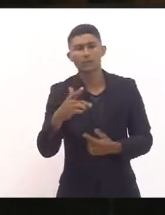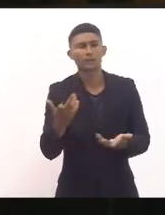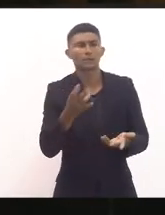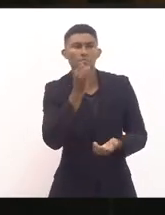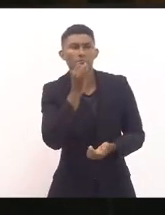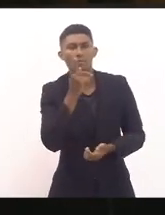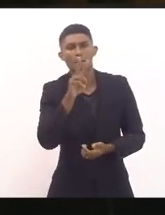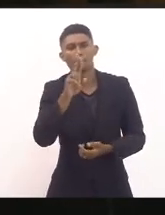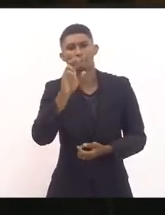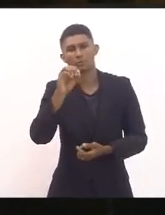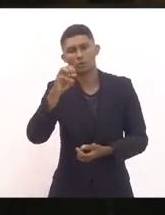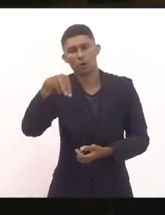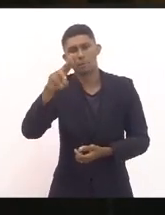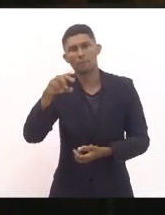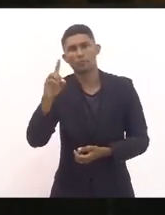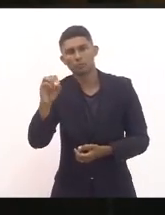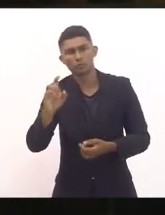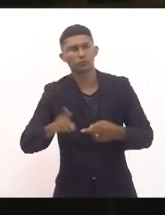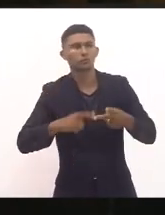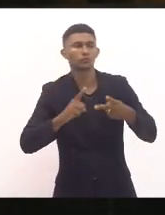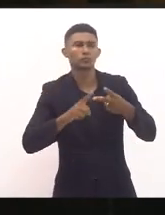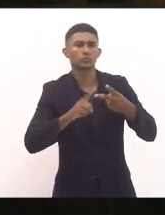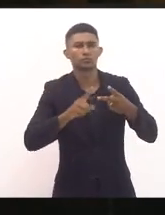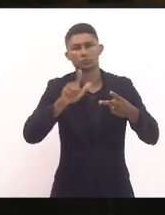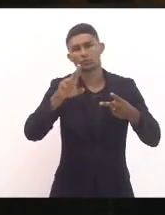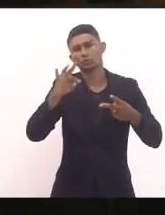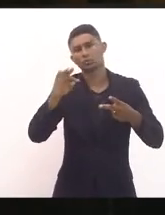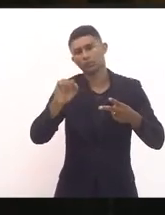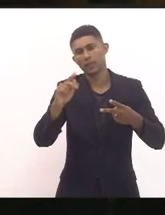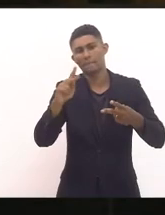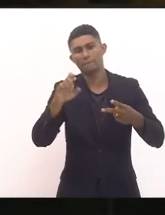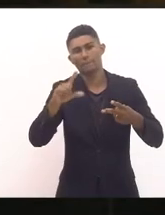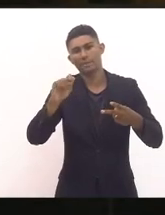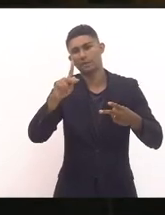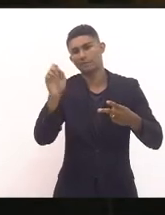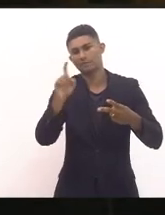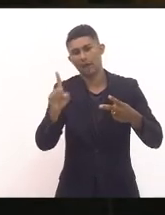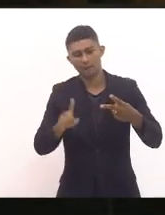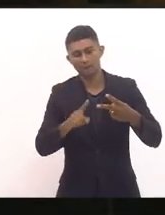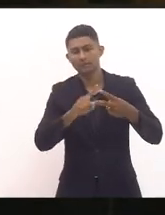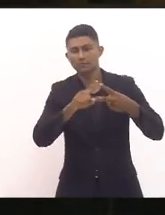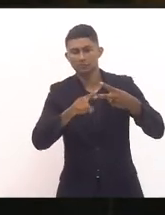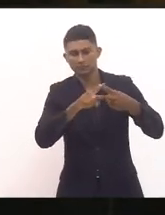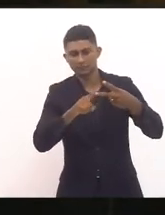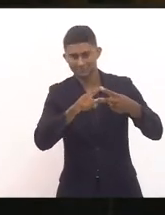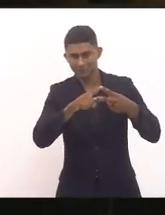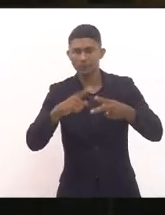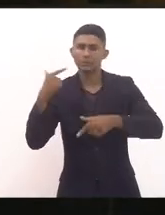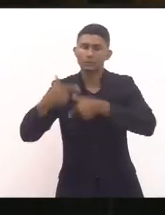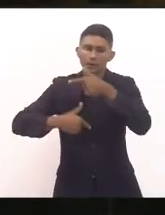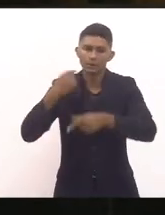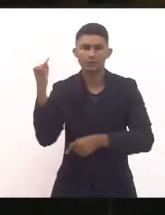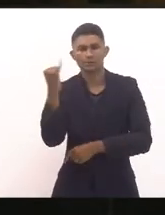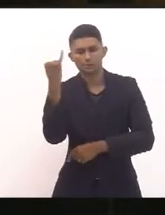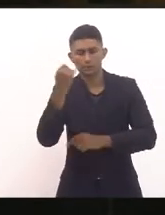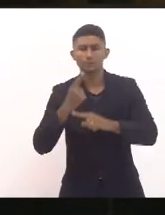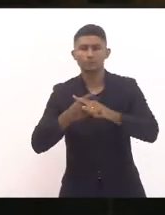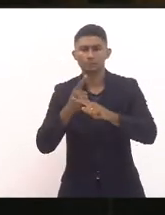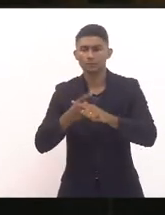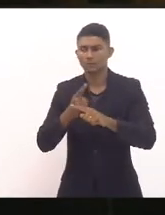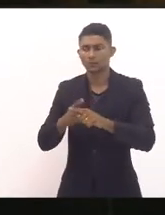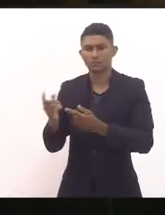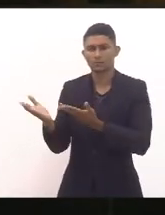como Luta pela Paz também, que tem um trabalho importantíssimo sobre acompanhamento